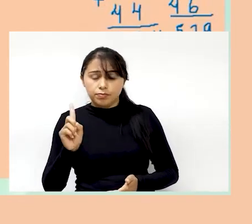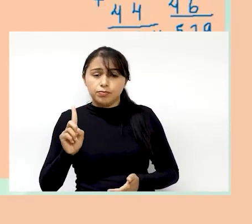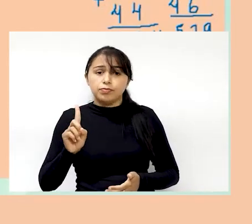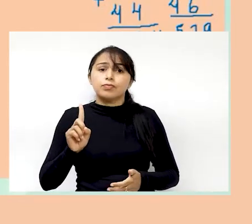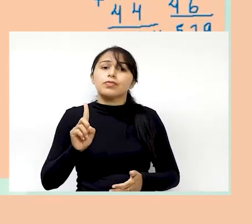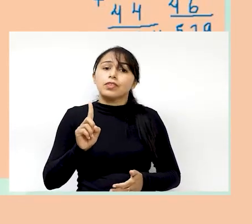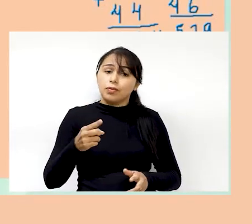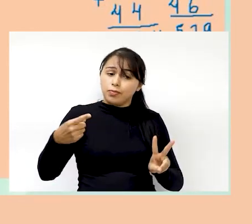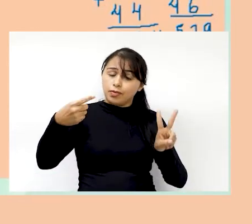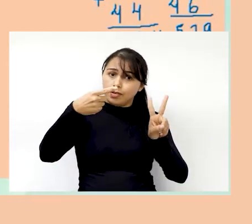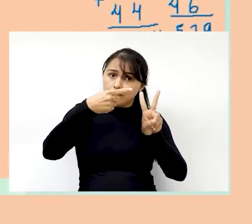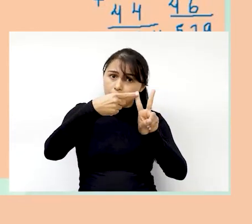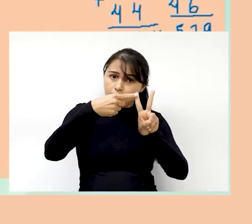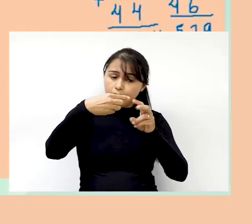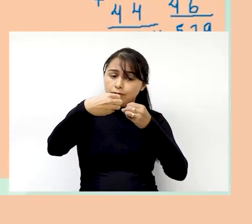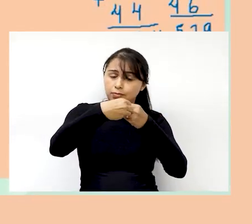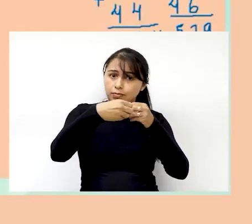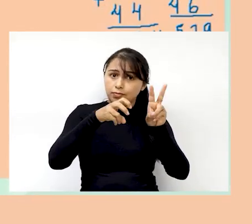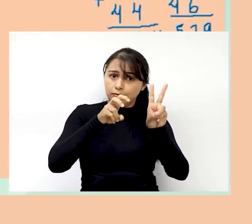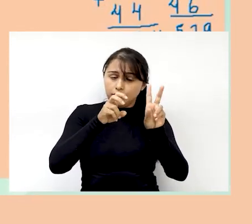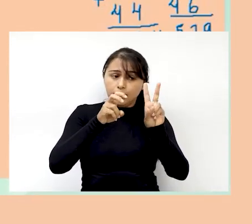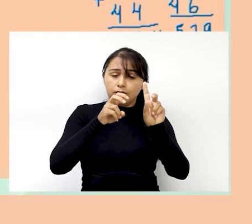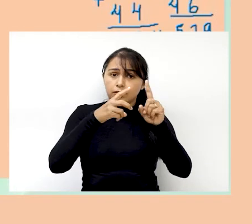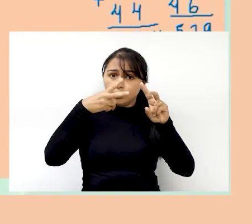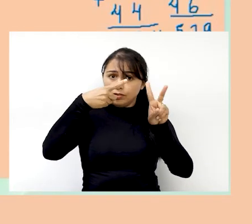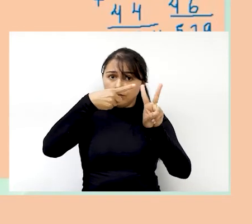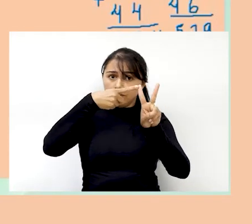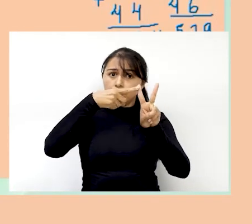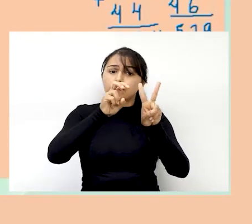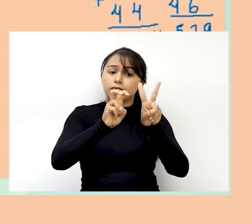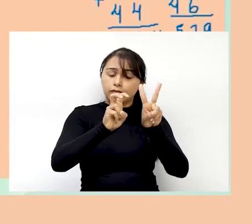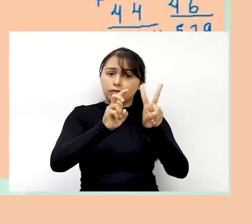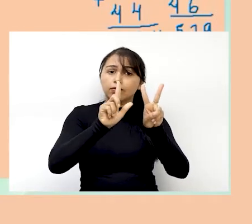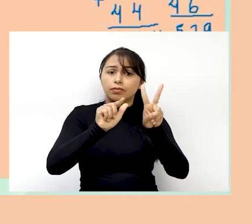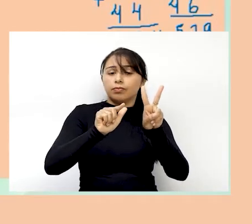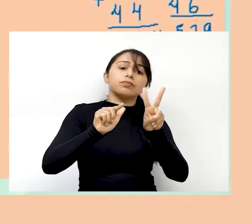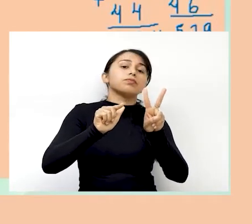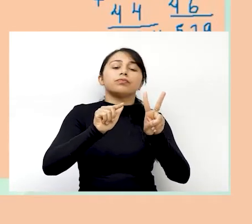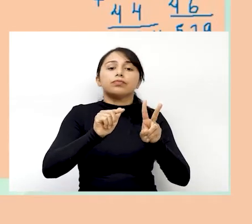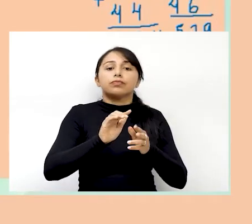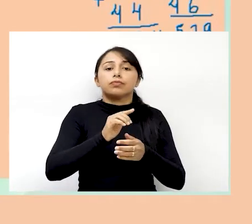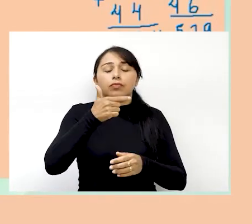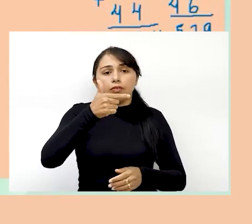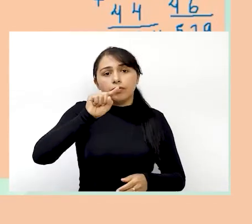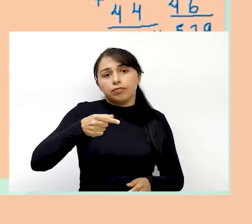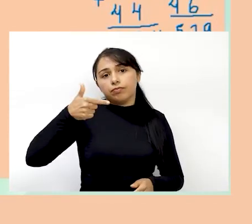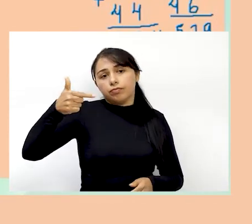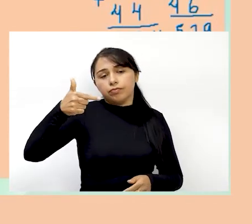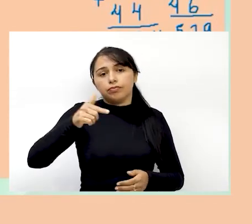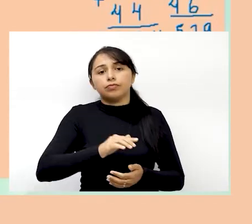aí a raiz seria 2,2. Então aqui agora ficou mais simples, né? 20 vezes